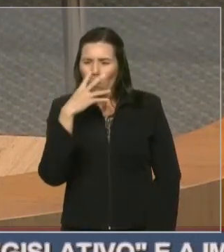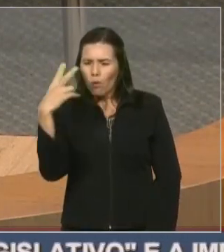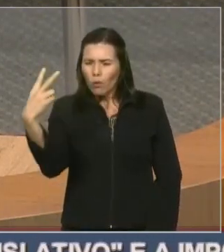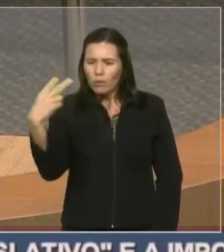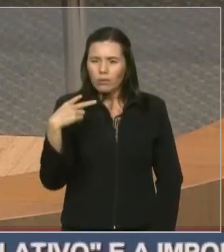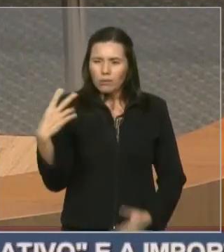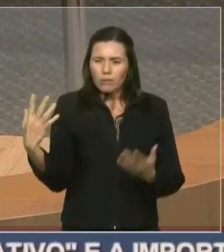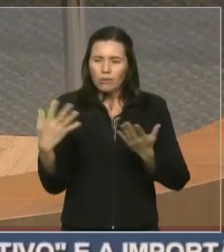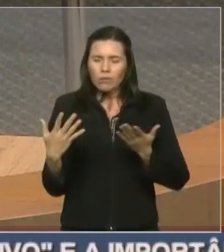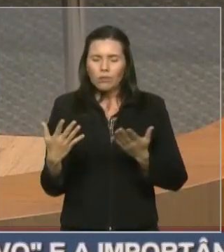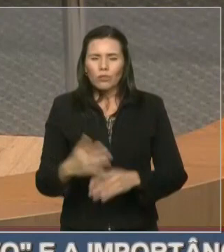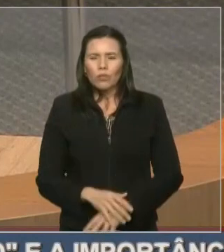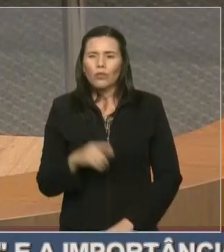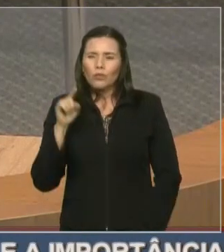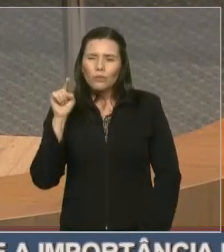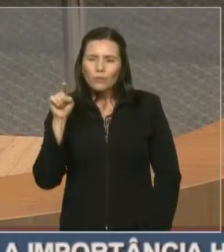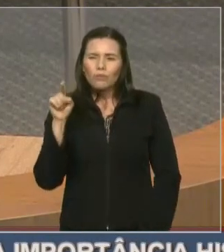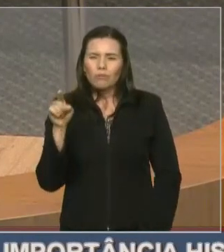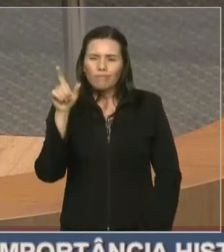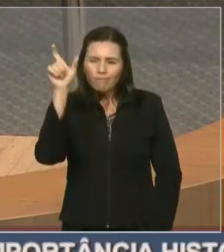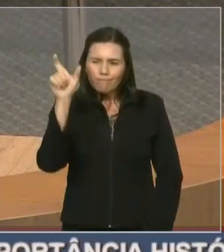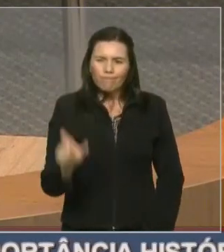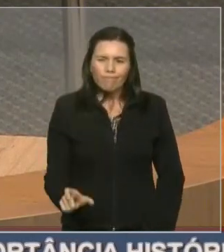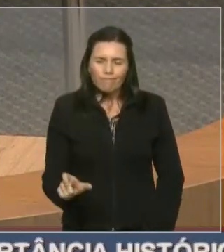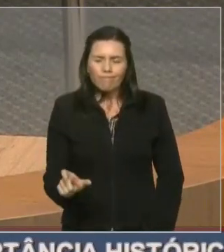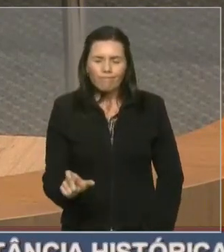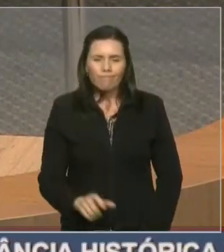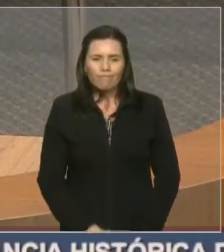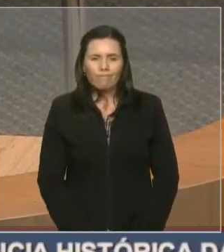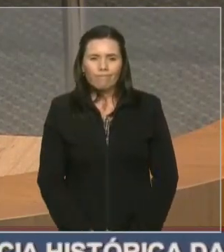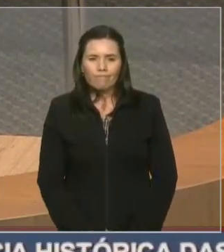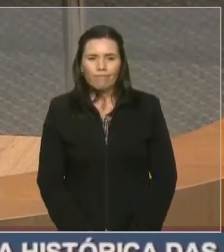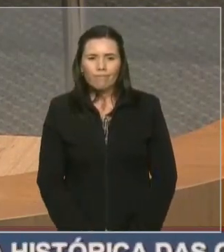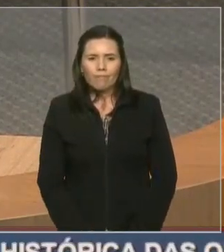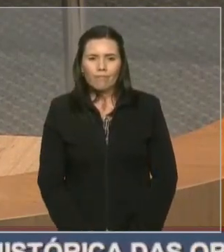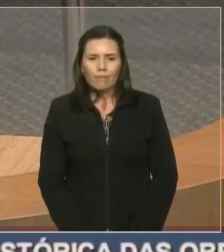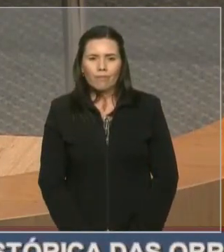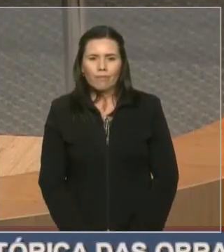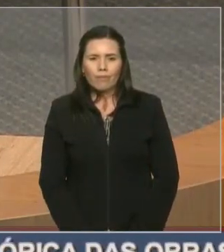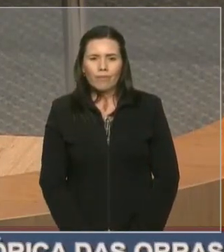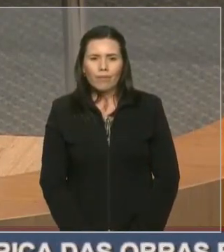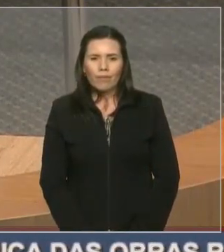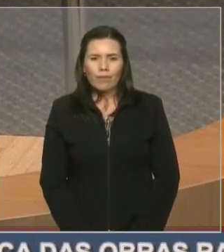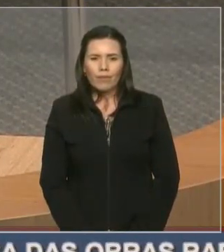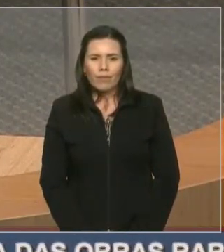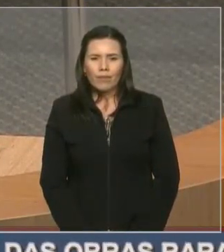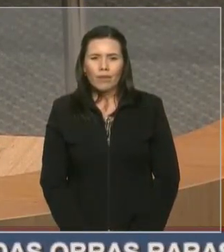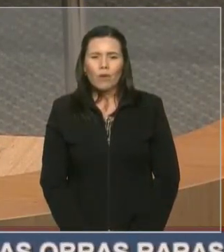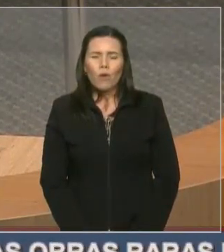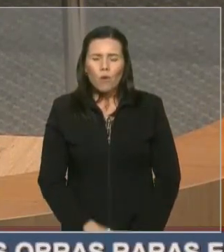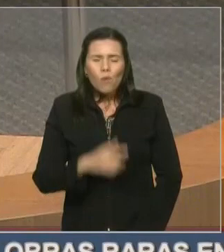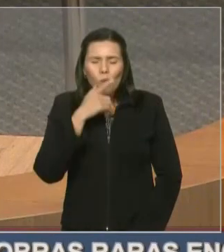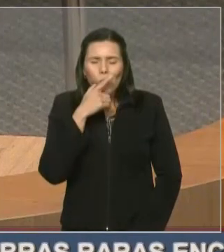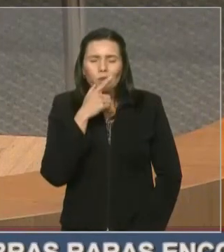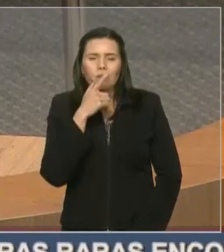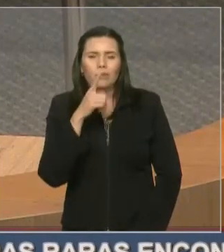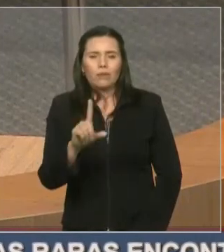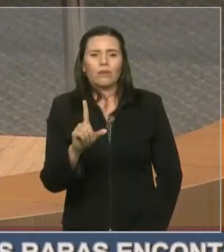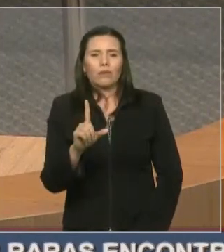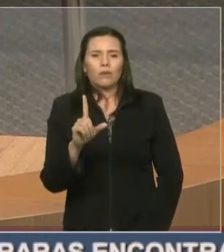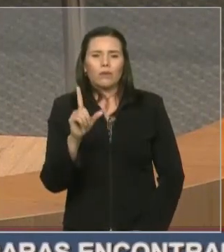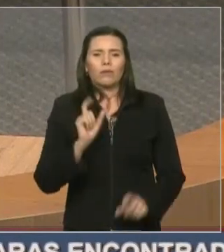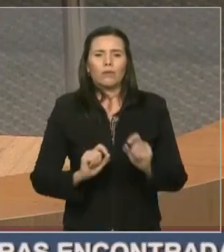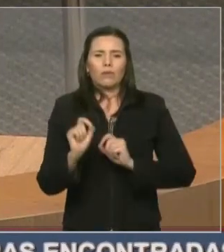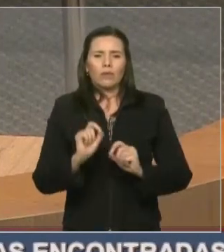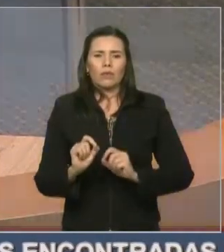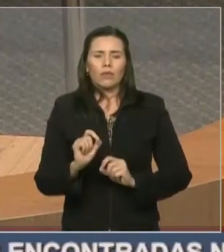gesto marcante de homem democrata do Mipu. Resgatou aqui numa sessão solene o nosso mandato. Ele resgatou